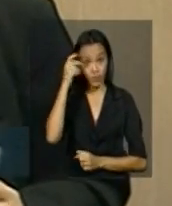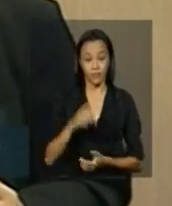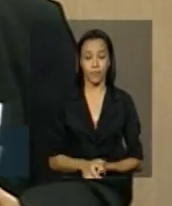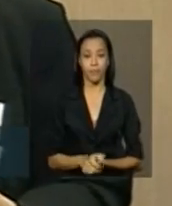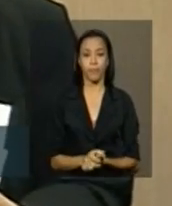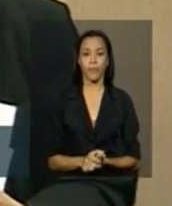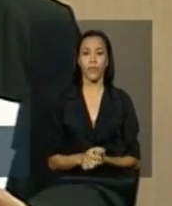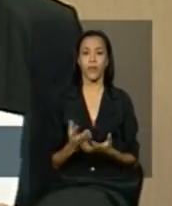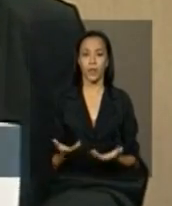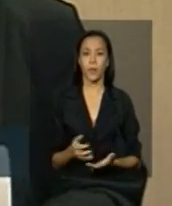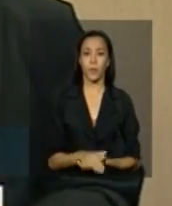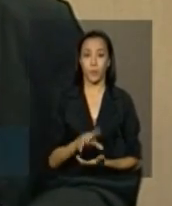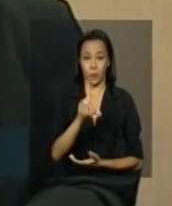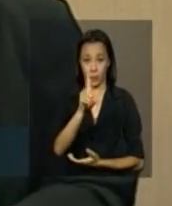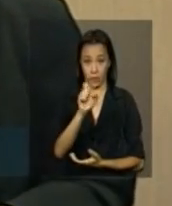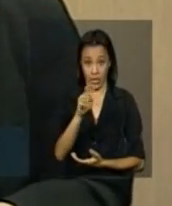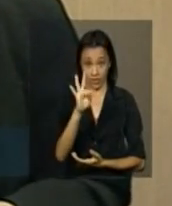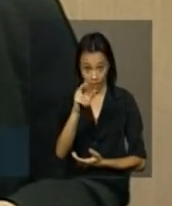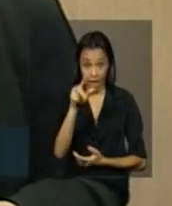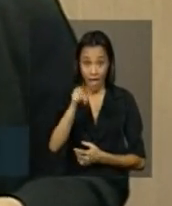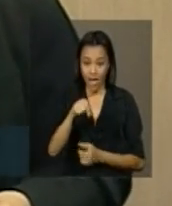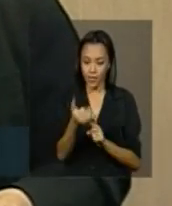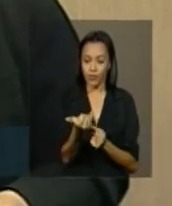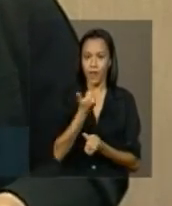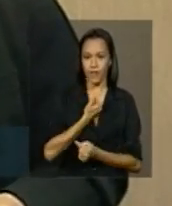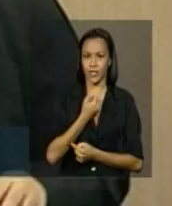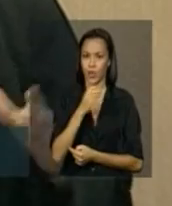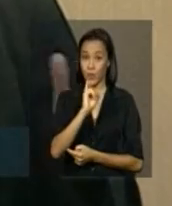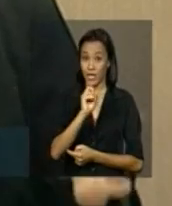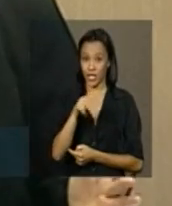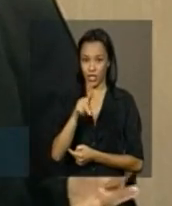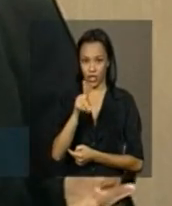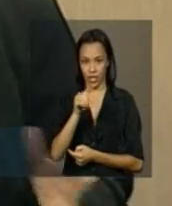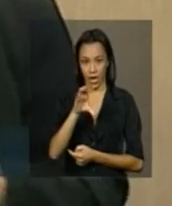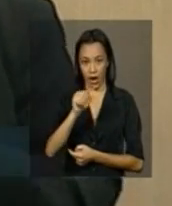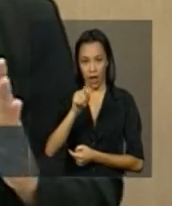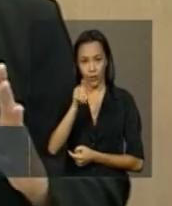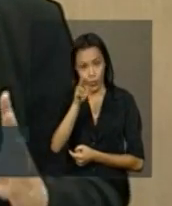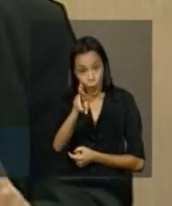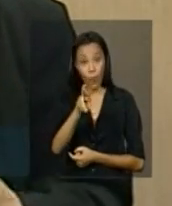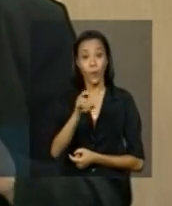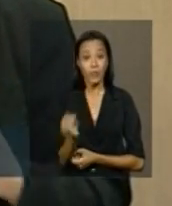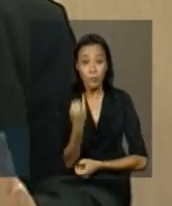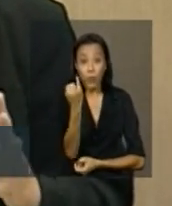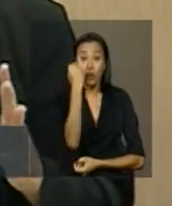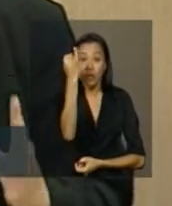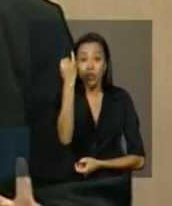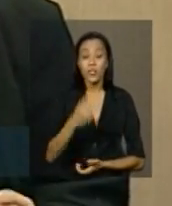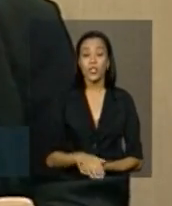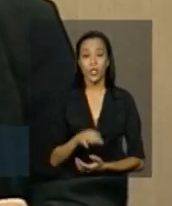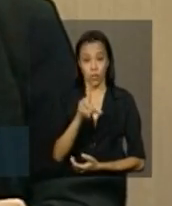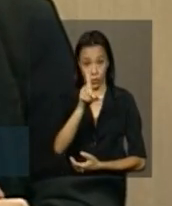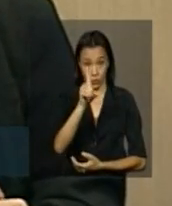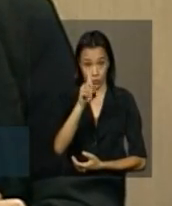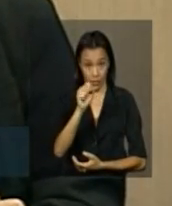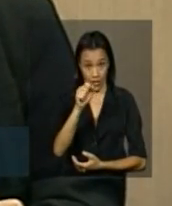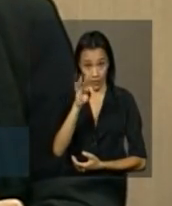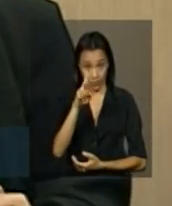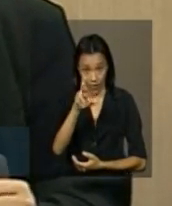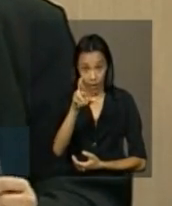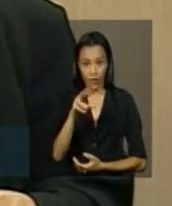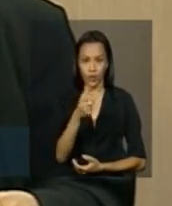para fazê-lo então o det é um grande indicador sobre isso eh é a formação Central deter 201